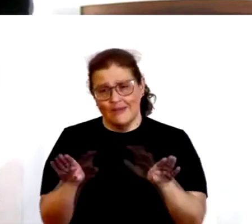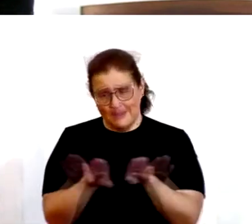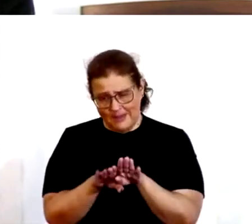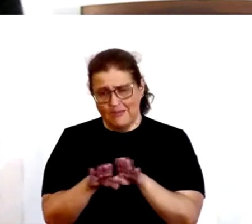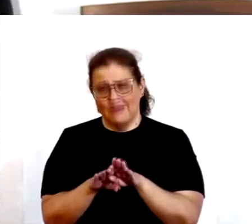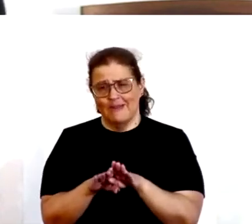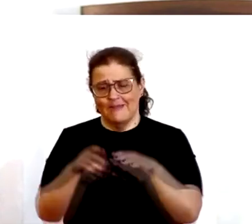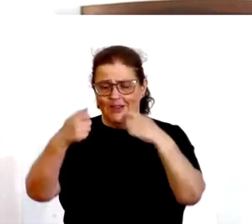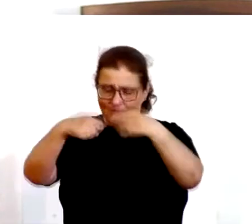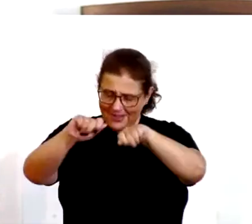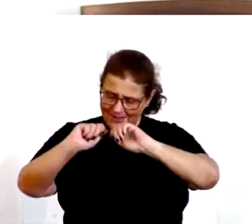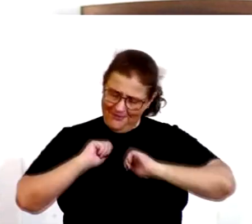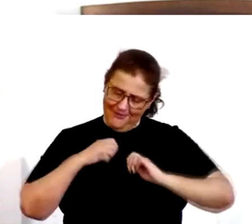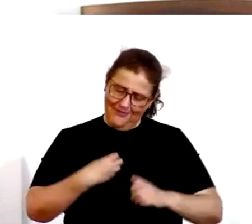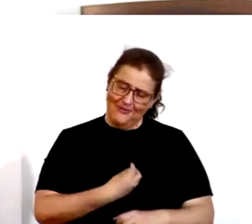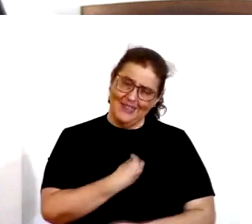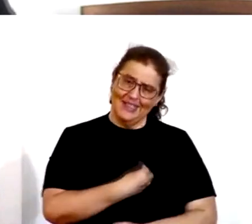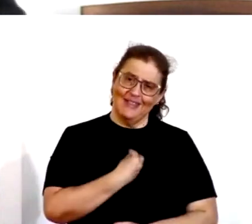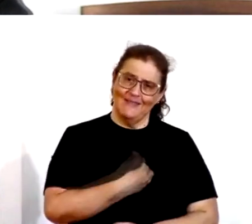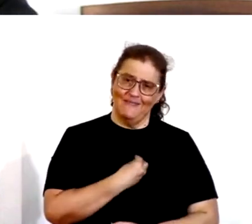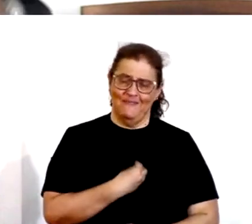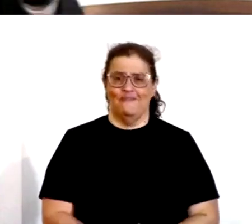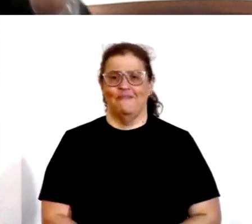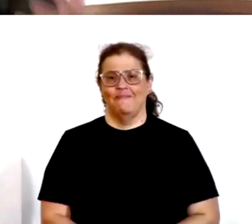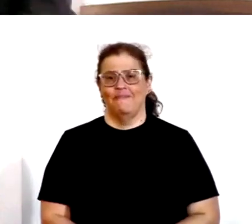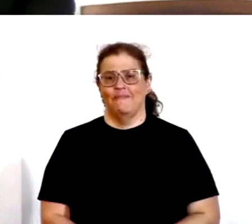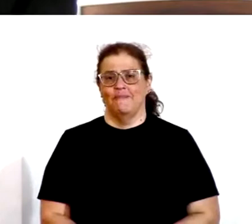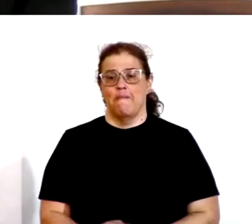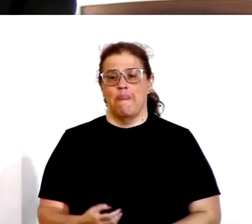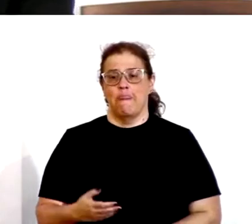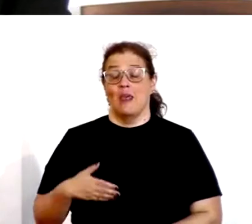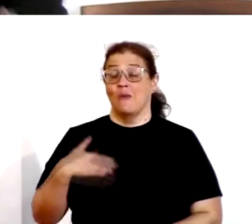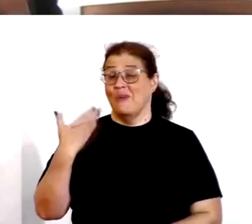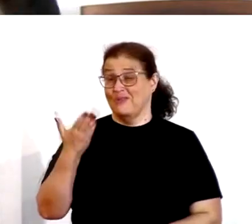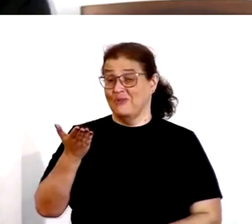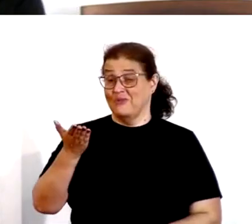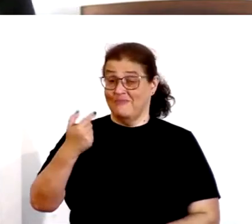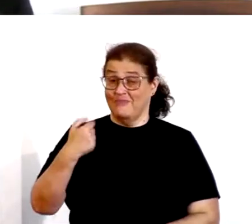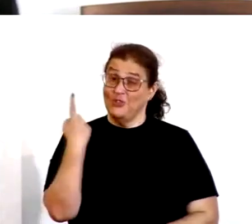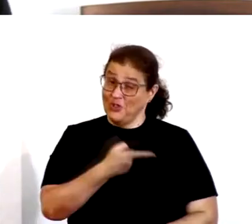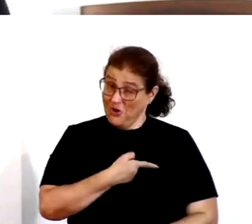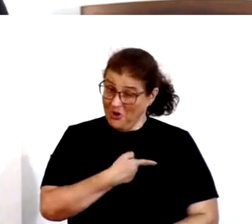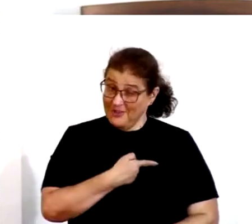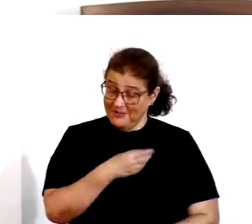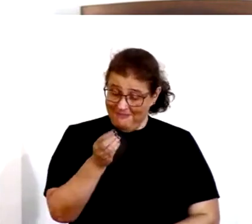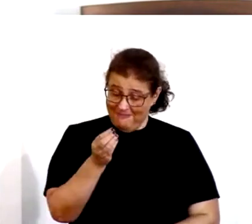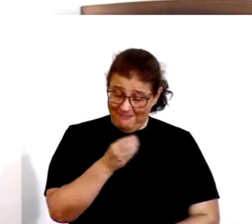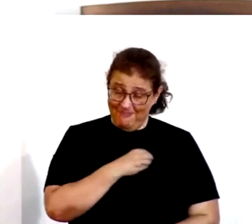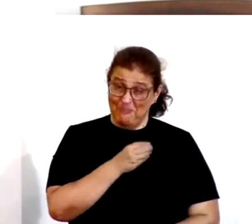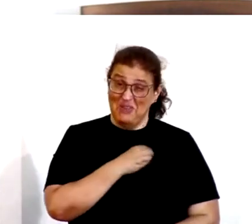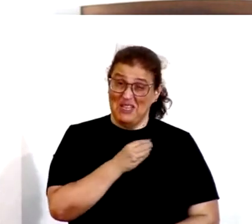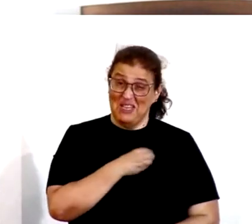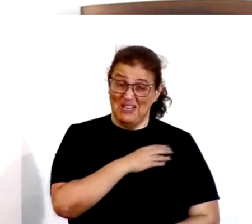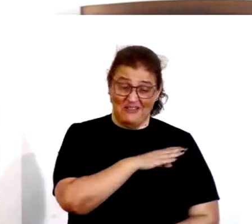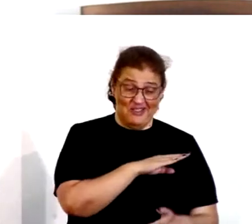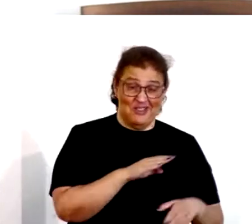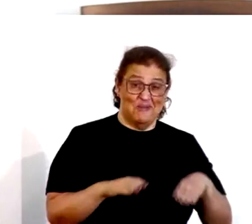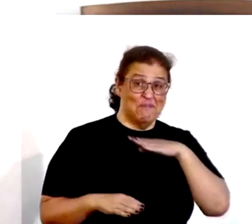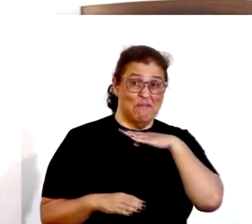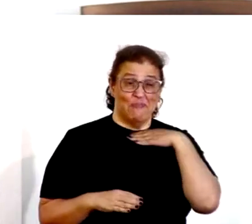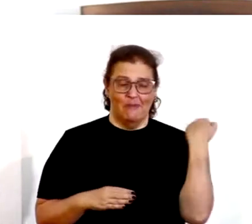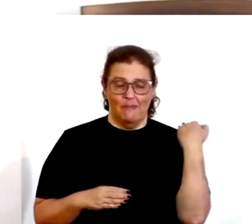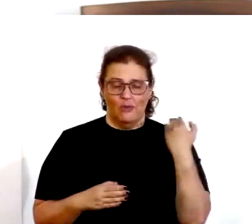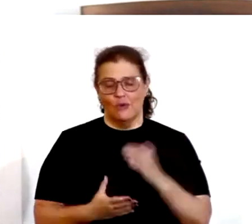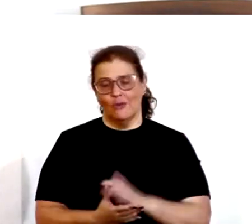dá vida, quando nós estávamos mortos em nossos delitos e pecados.